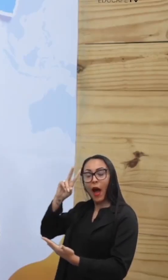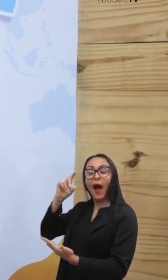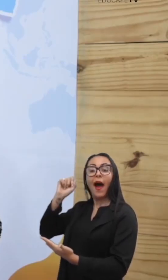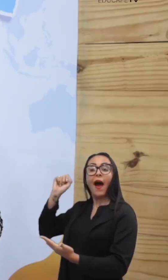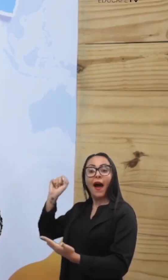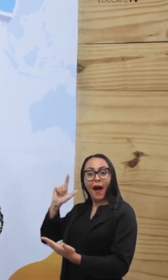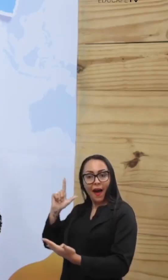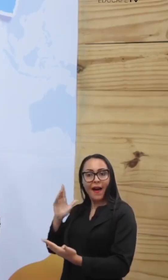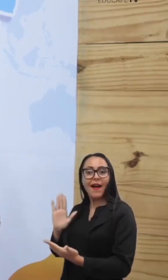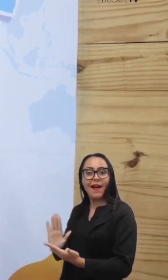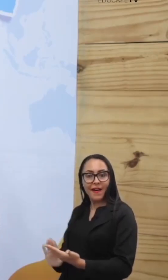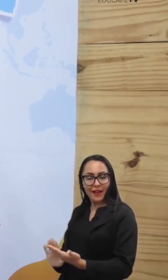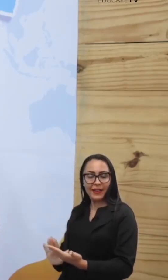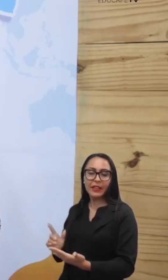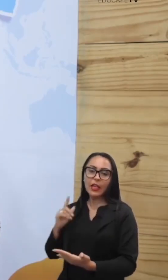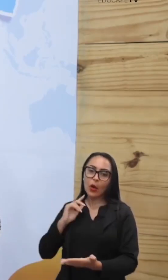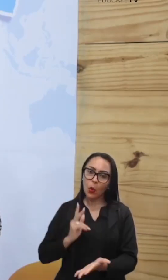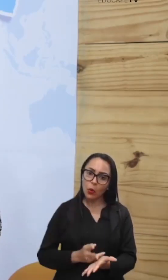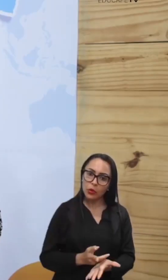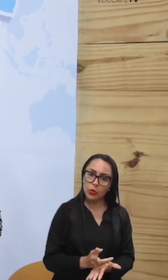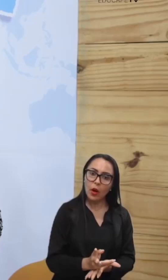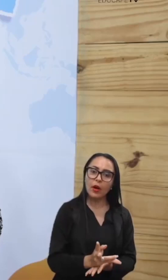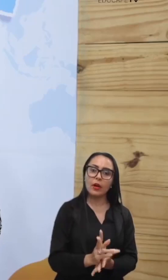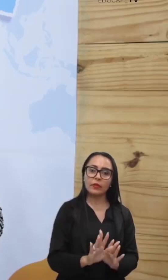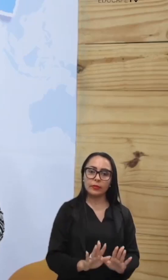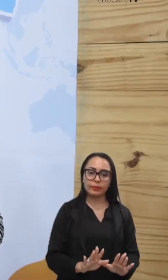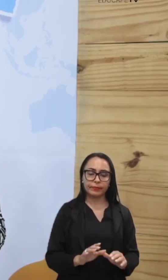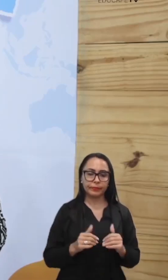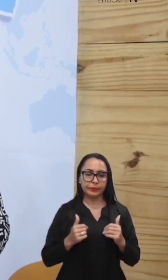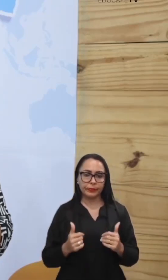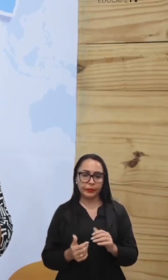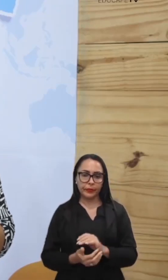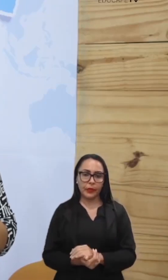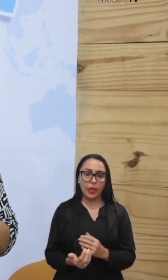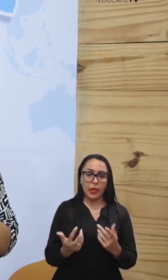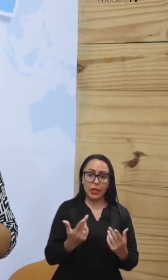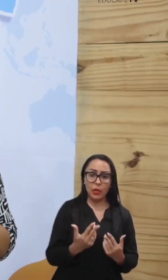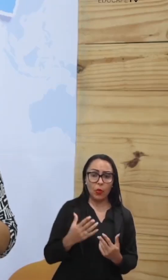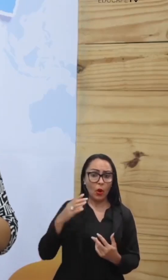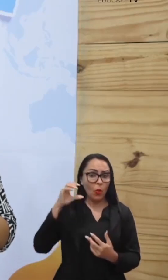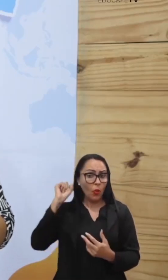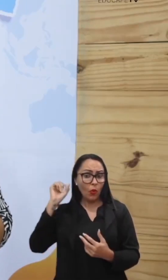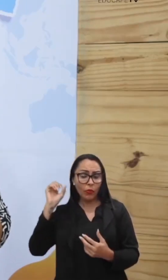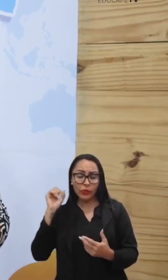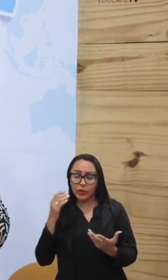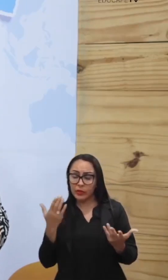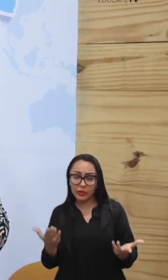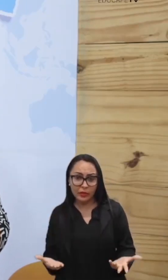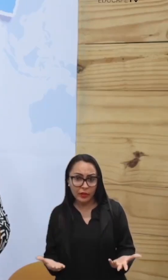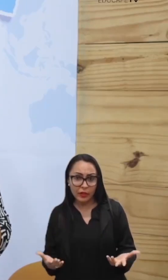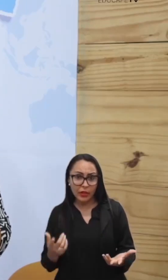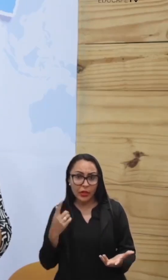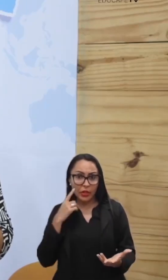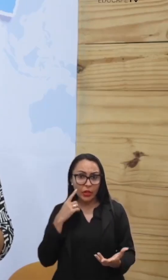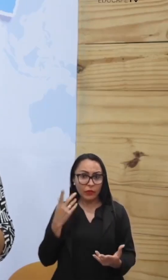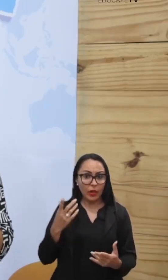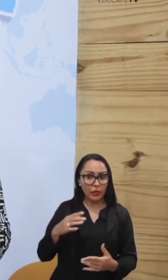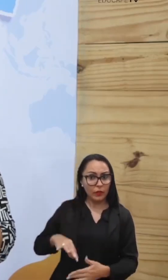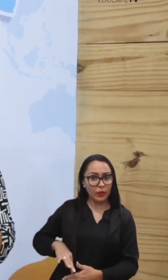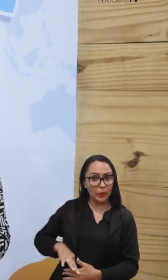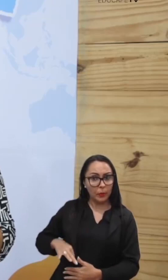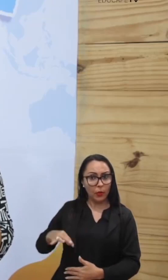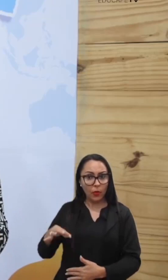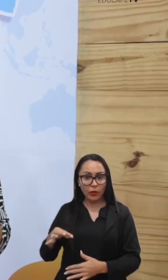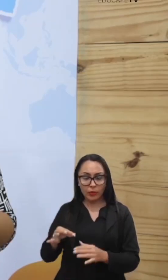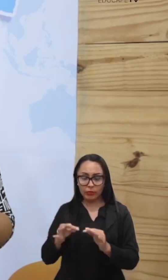lembrar e ia continuar a sua performance, tá certo? Igual os ouvintes fazem a colinha quando vão apresentar um